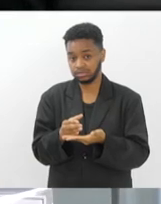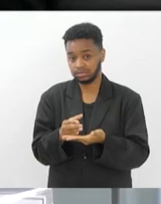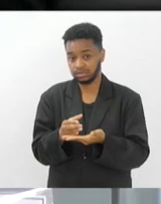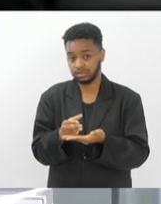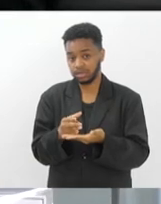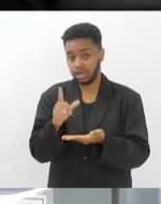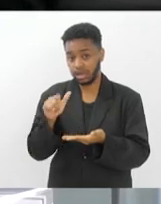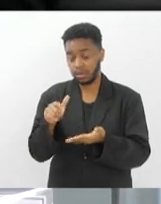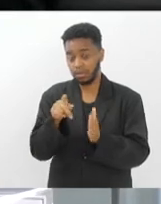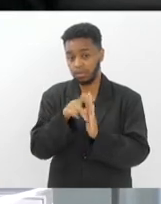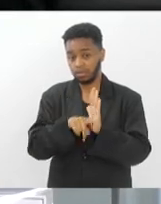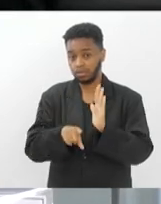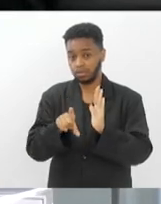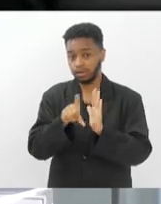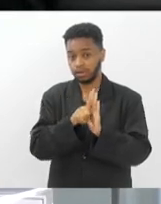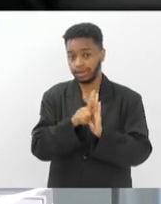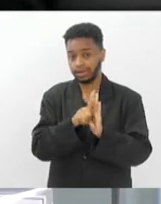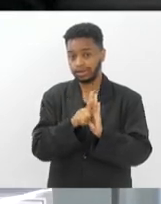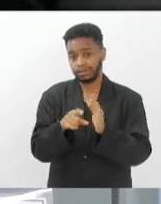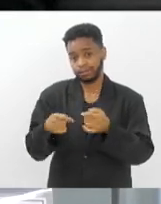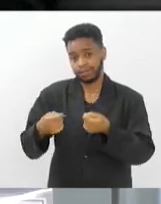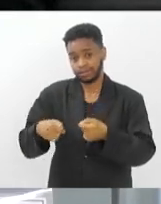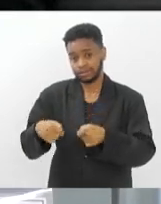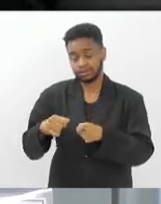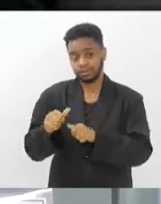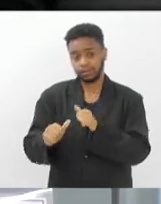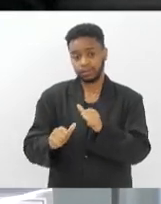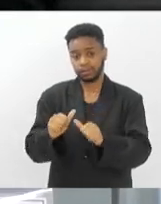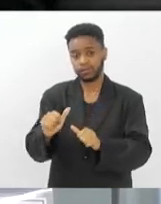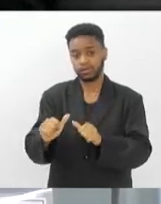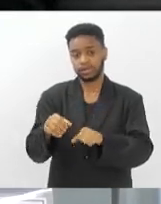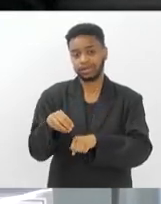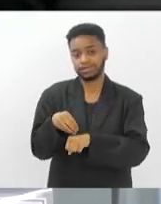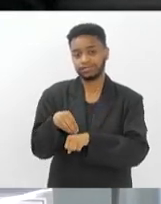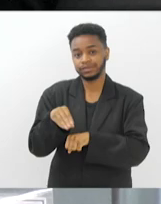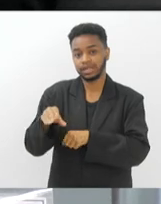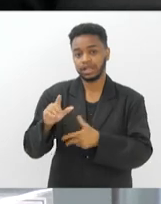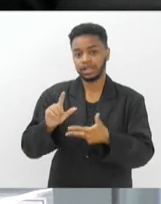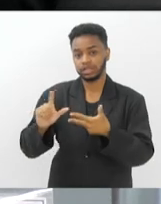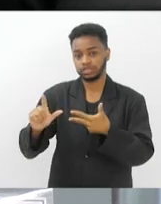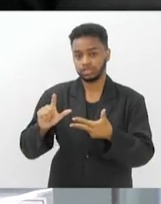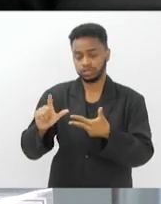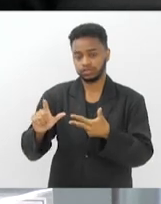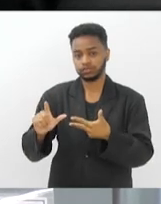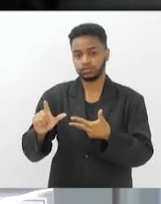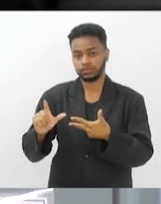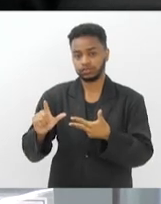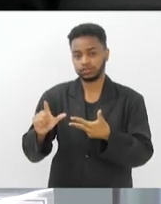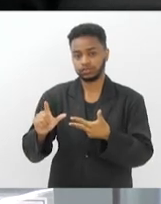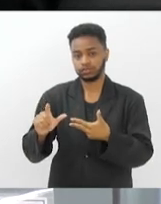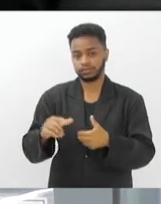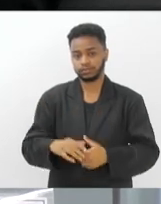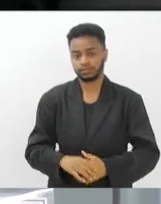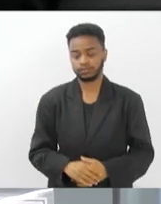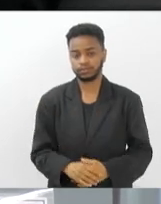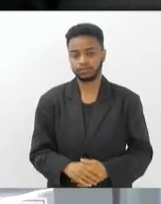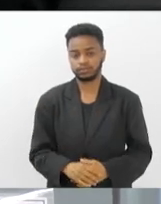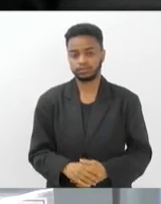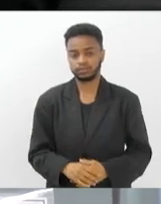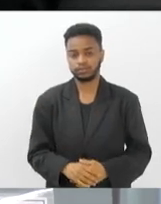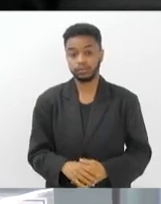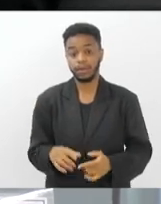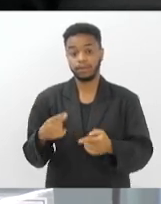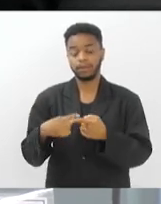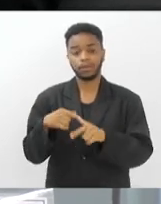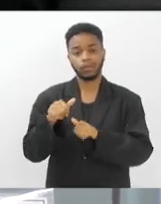um projeto de lei que deveria ser transformado em indicação legislativa. Porque